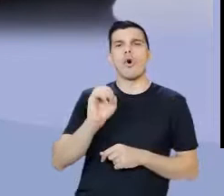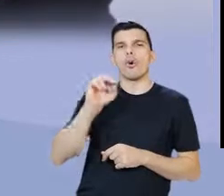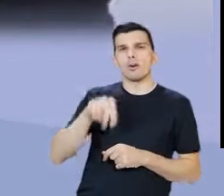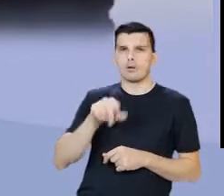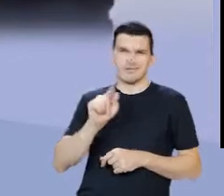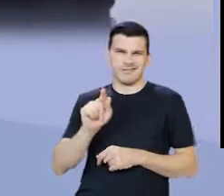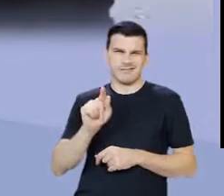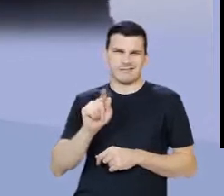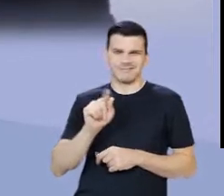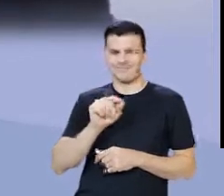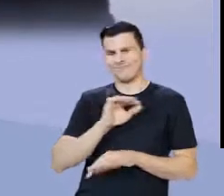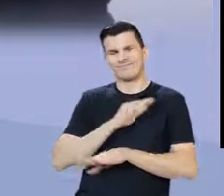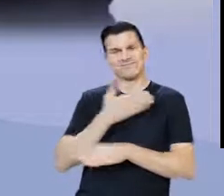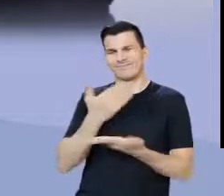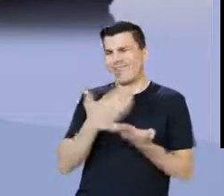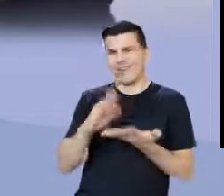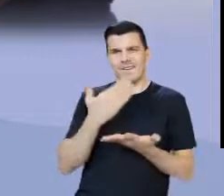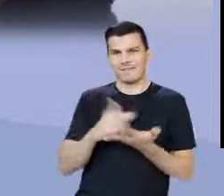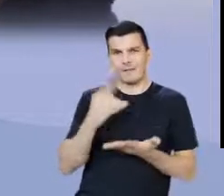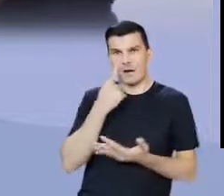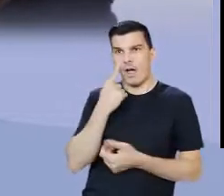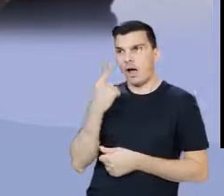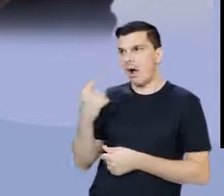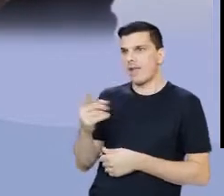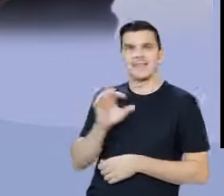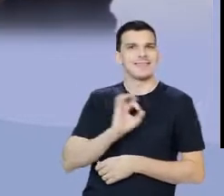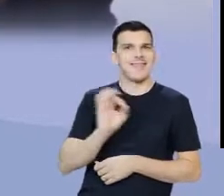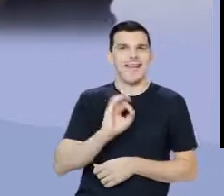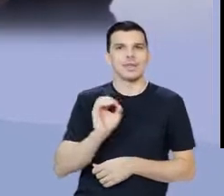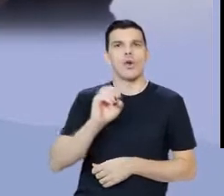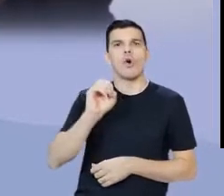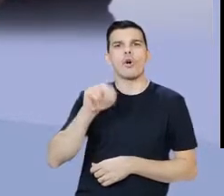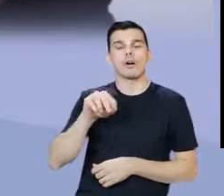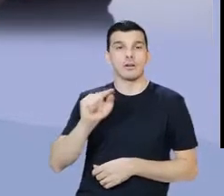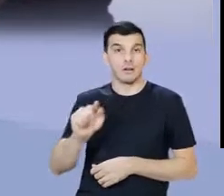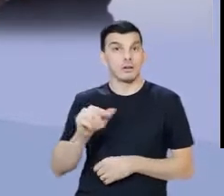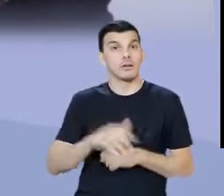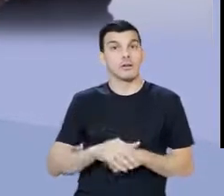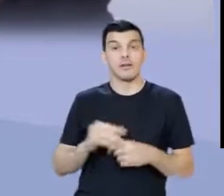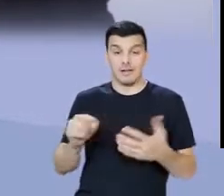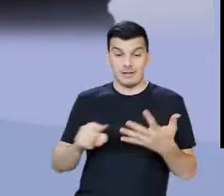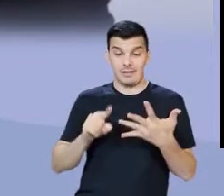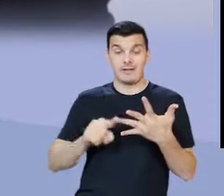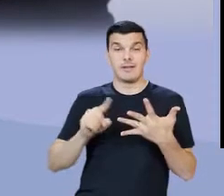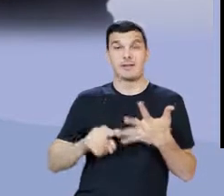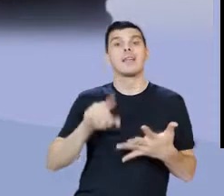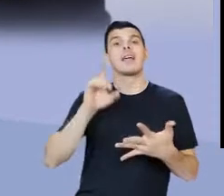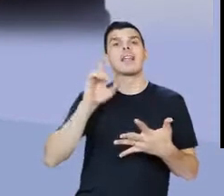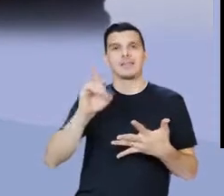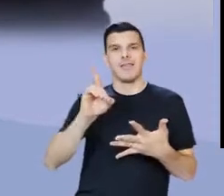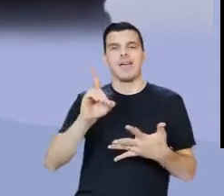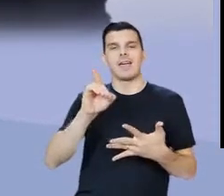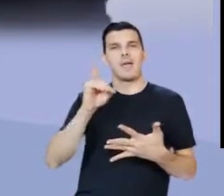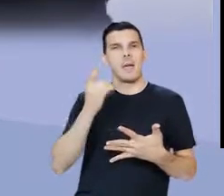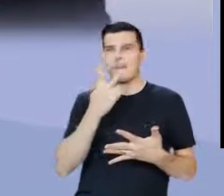organizações não governamentais. Meu Deus, professor, quando eu olho a imagem, eu não vejo organização nenhuma. Mas a letra